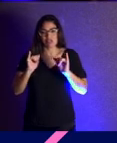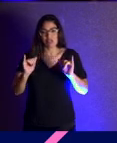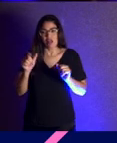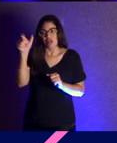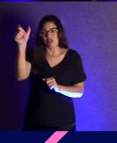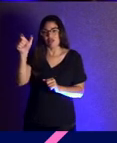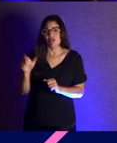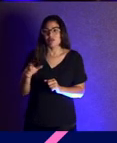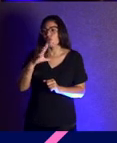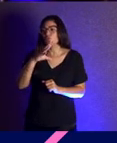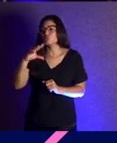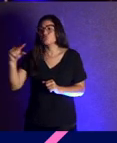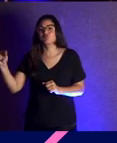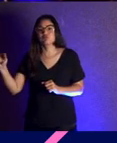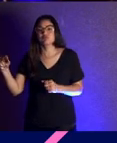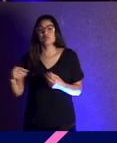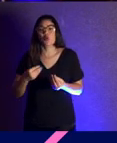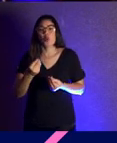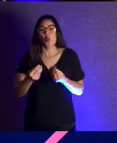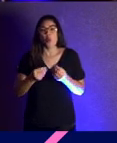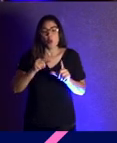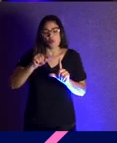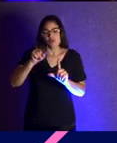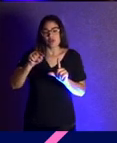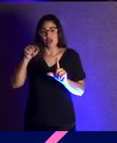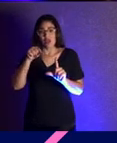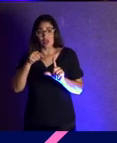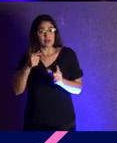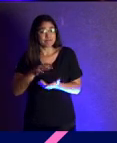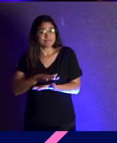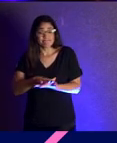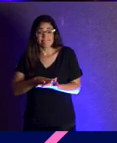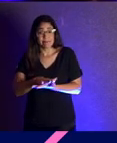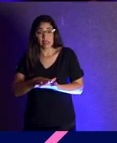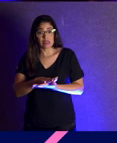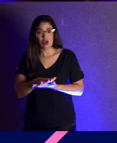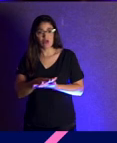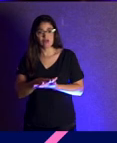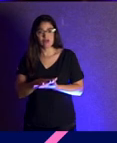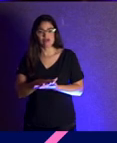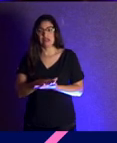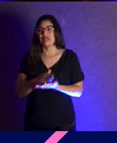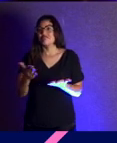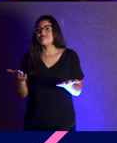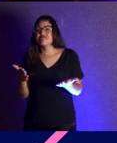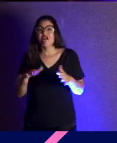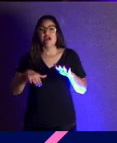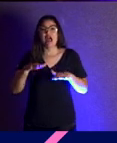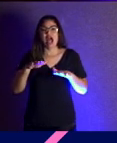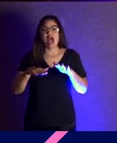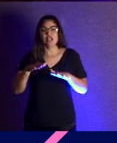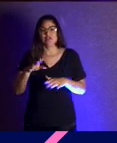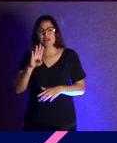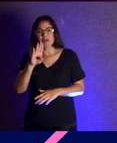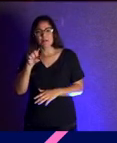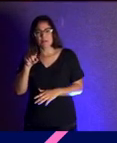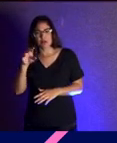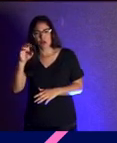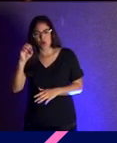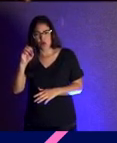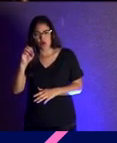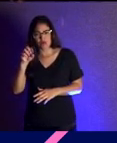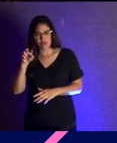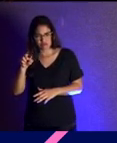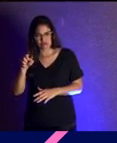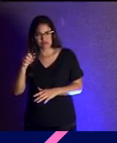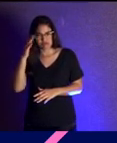desapareceu. Então, ela não está na estatística de homicídio, muitas vezes ela não tem nem um boletim de ocorrência de desaparecimento, e